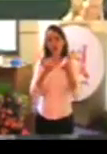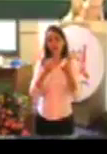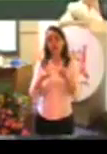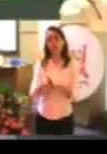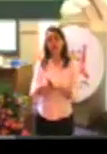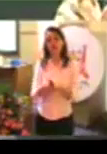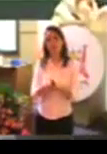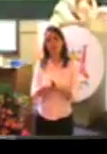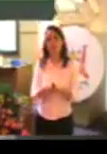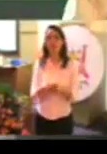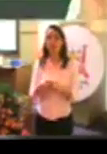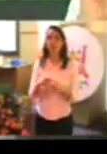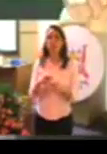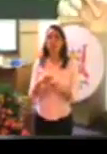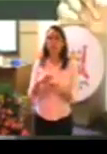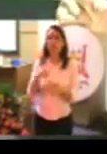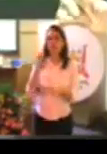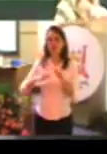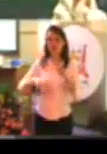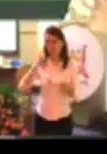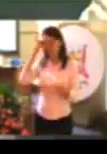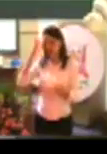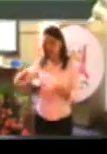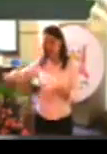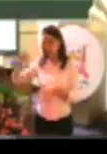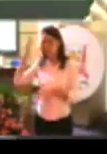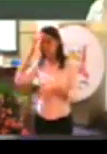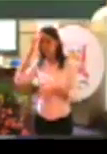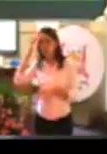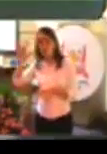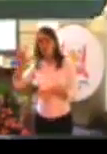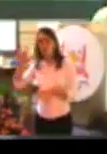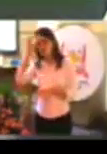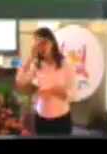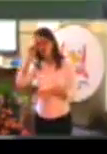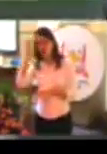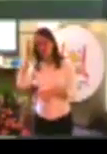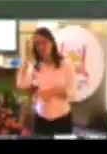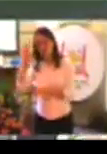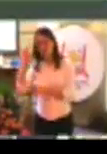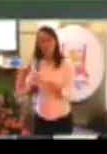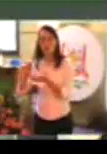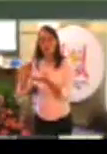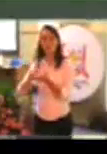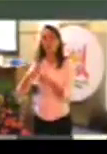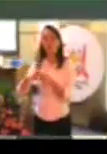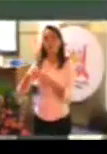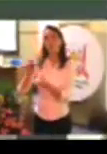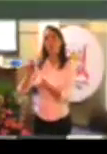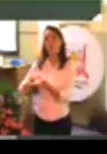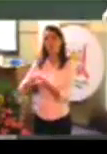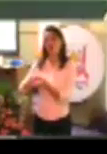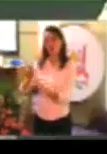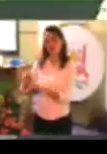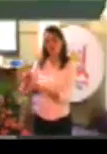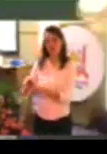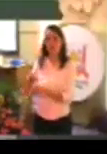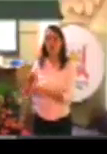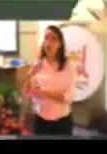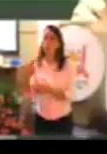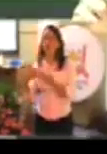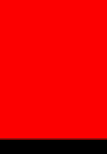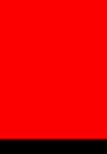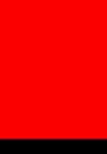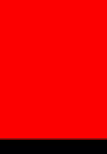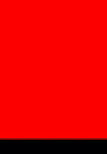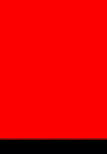criticado pela ignorância da falta da educação, quer seja de quem